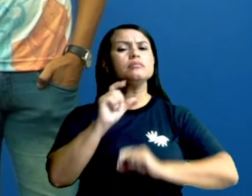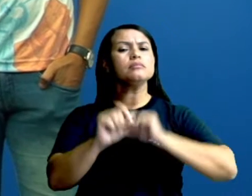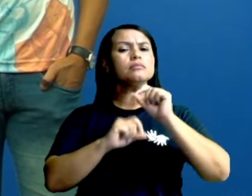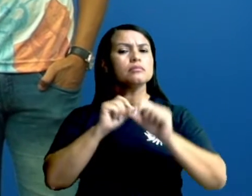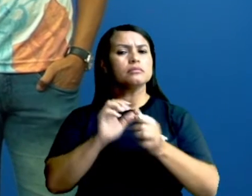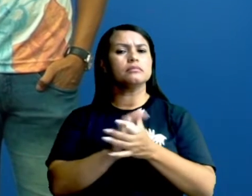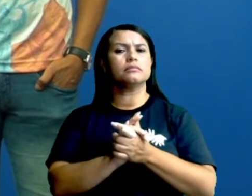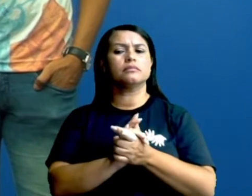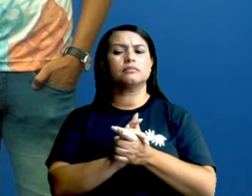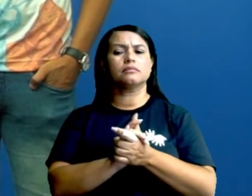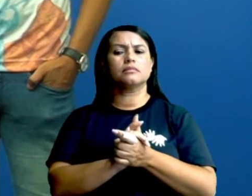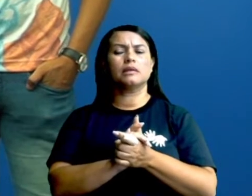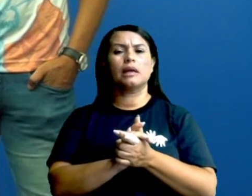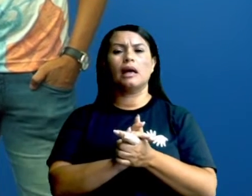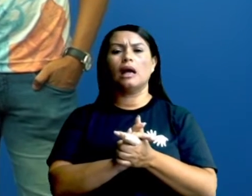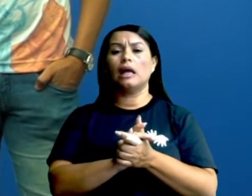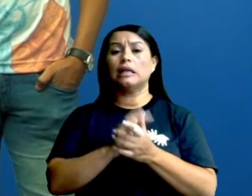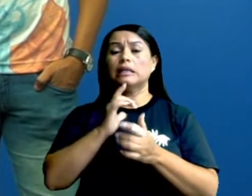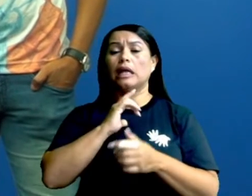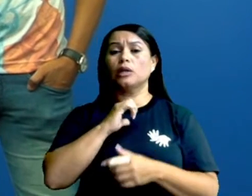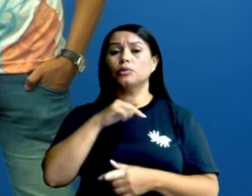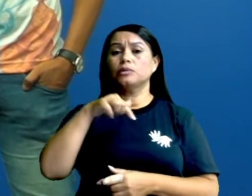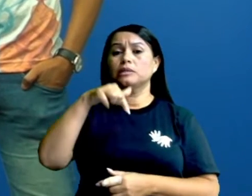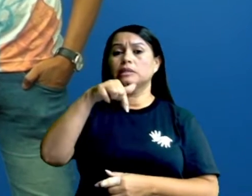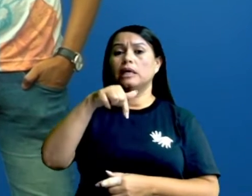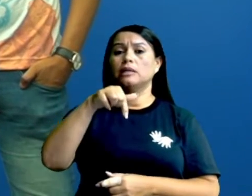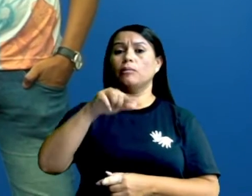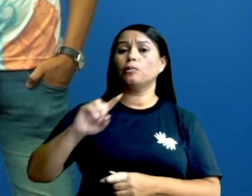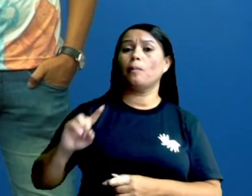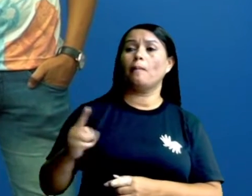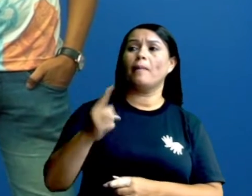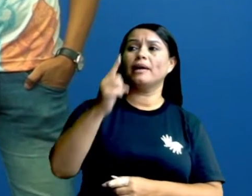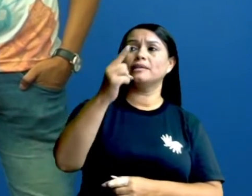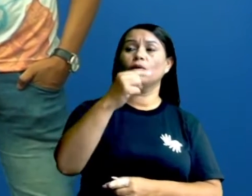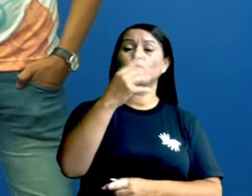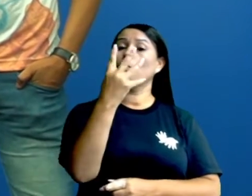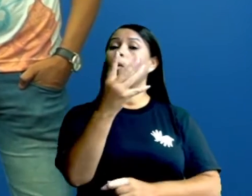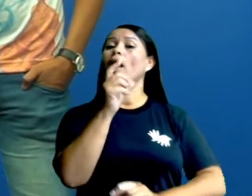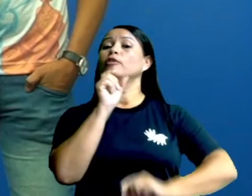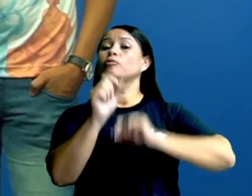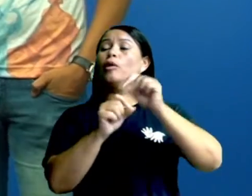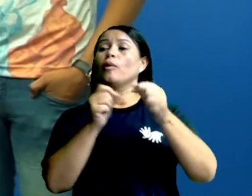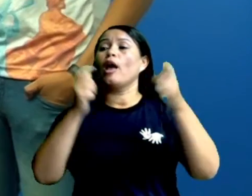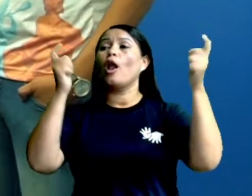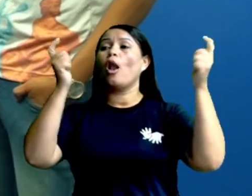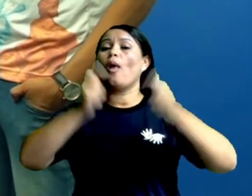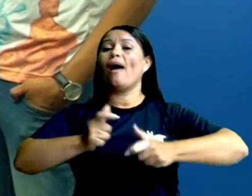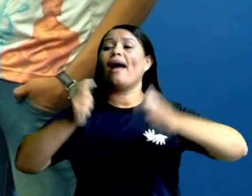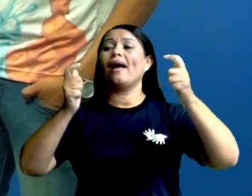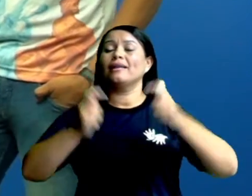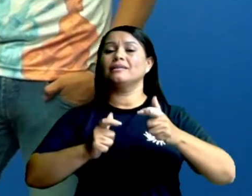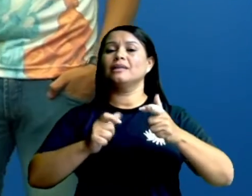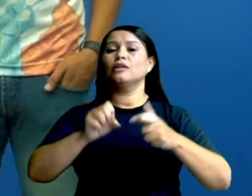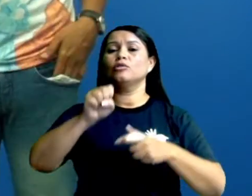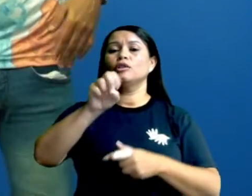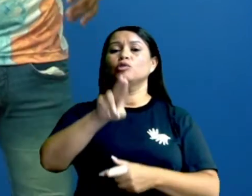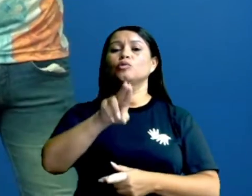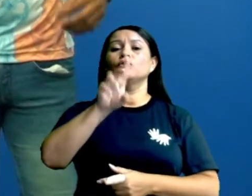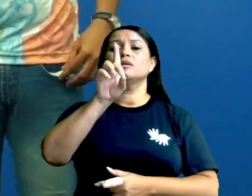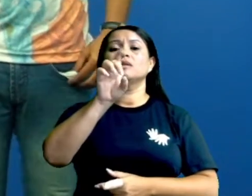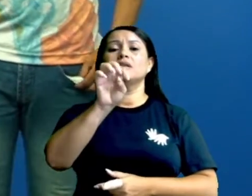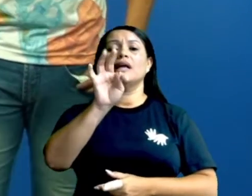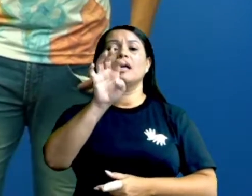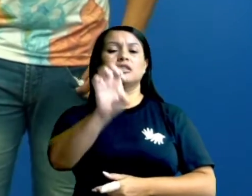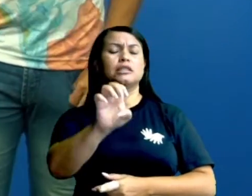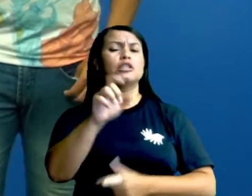seguinte: dos 7 pontos mais altos do território brasileiro, 4 deles estão localizados na região sudeste, tá? O